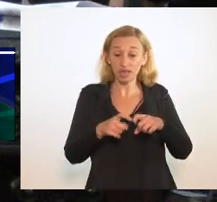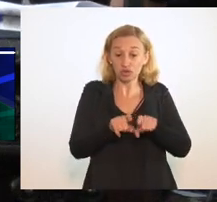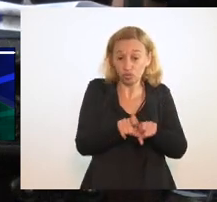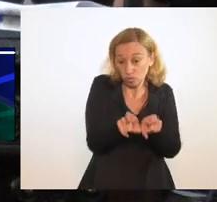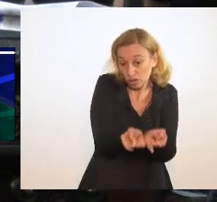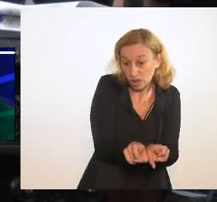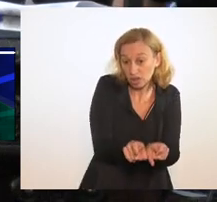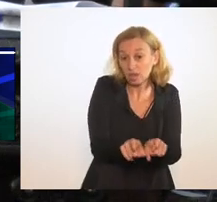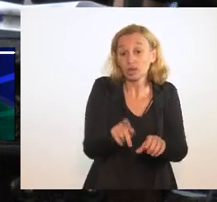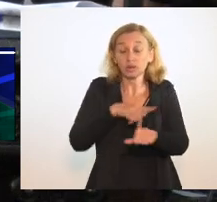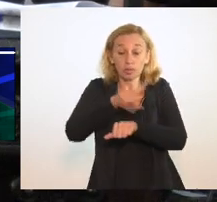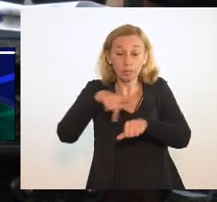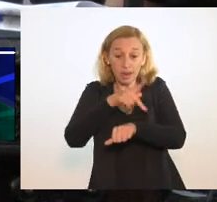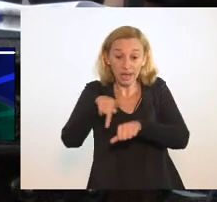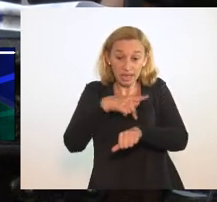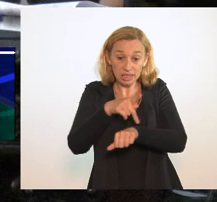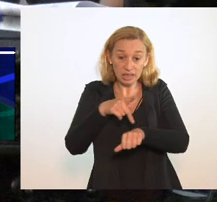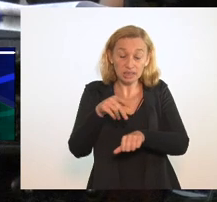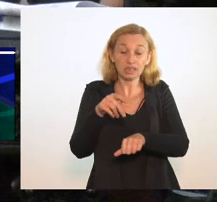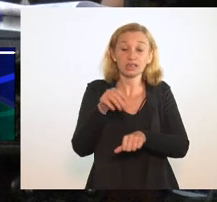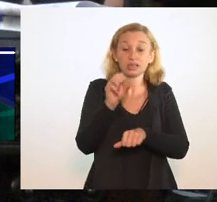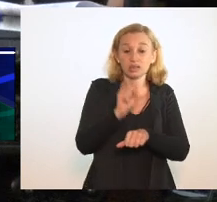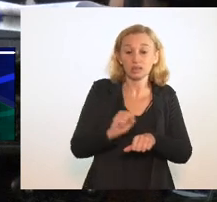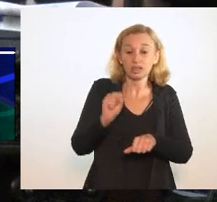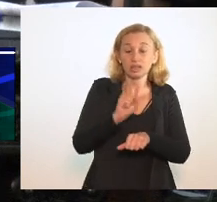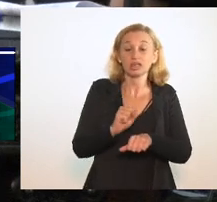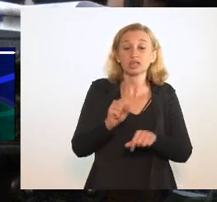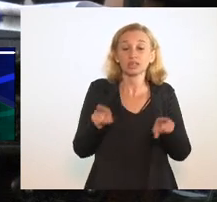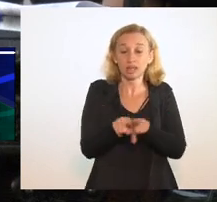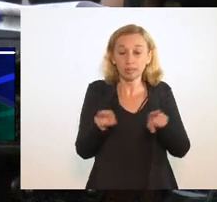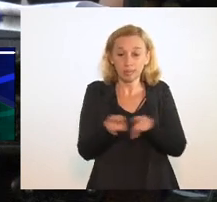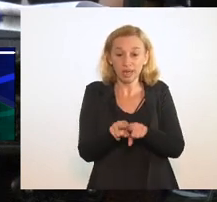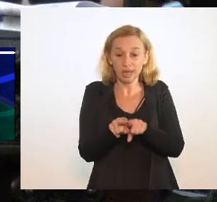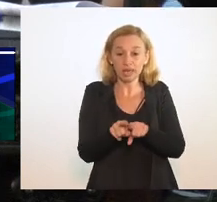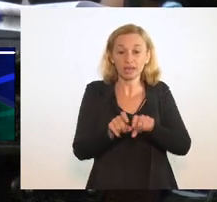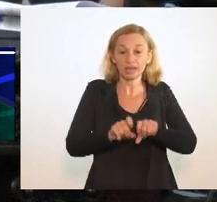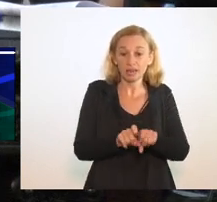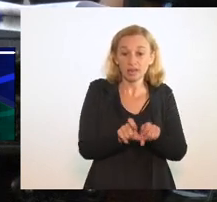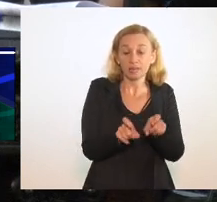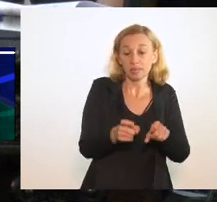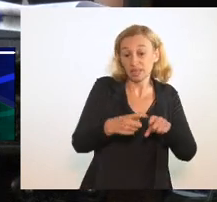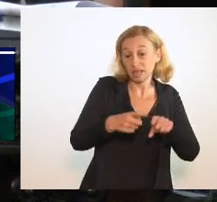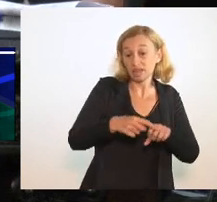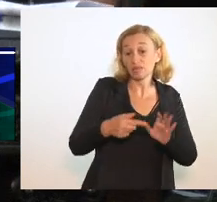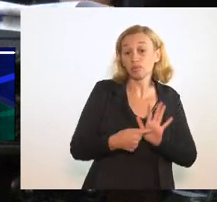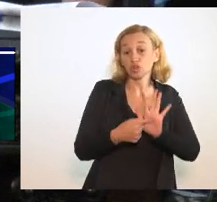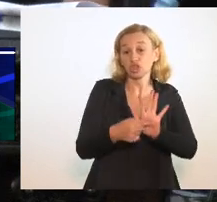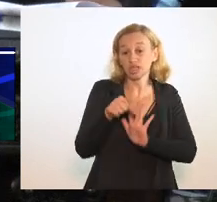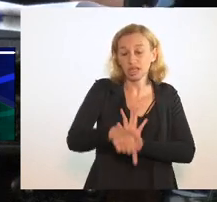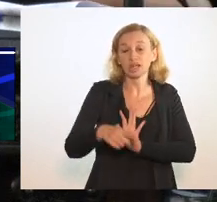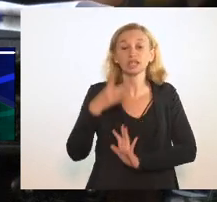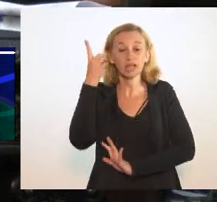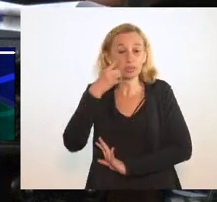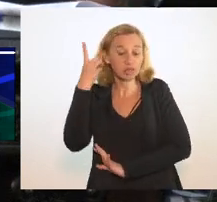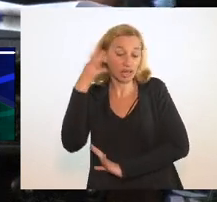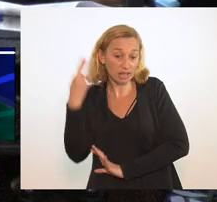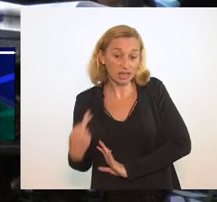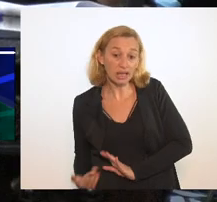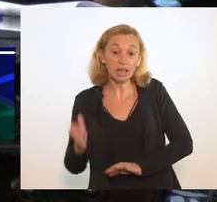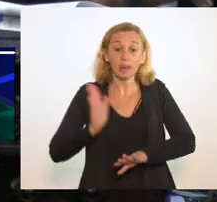solitário e da mortalidade materna, como foi trazido aqui pela deputada Renata, mais